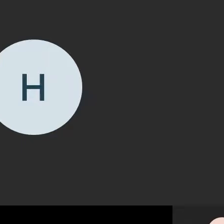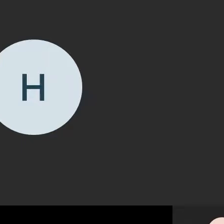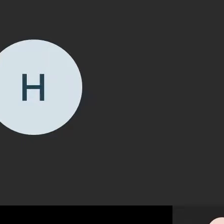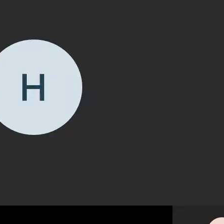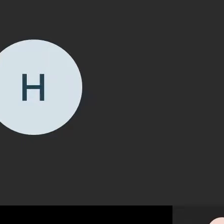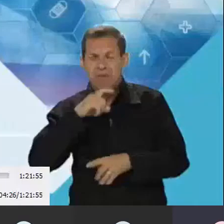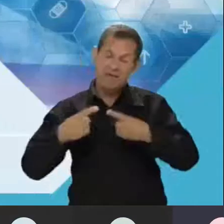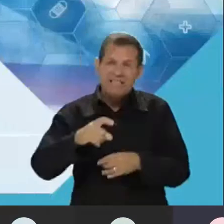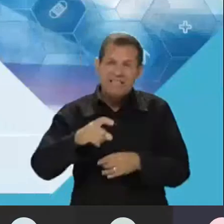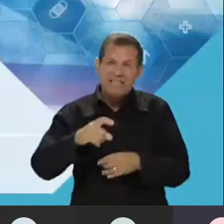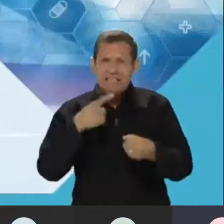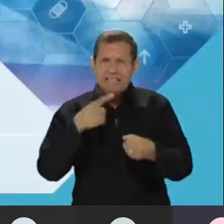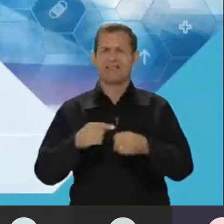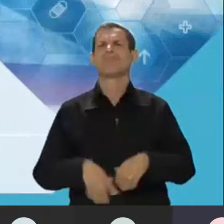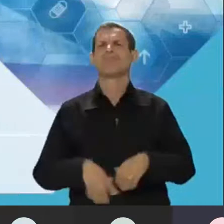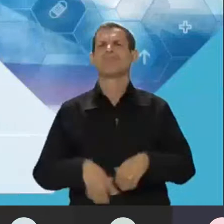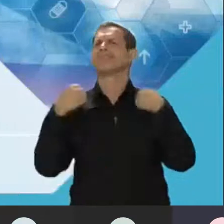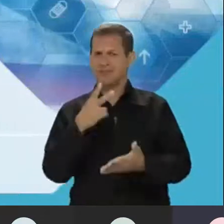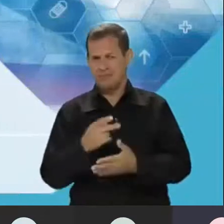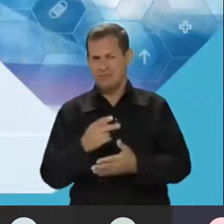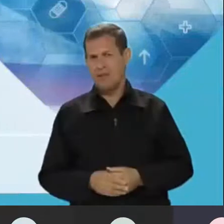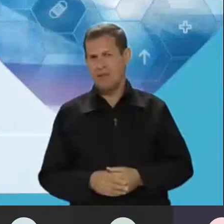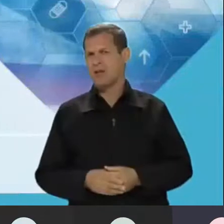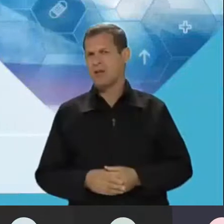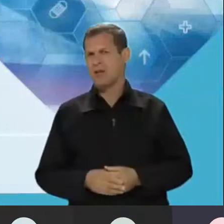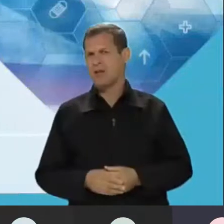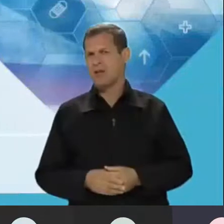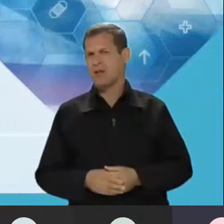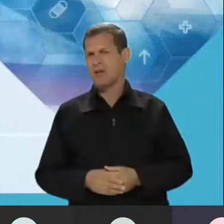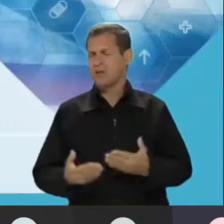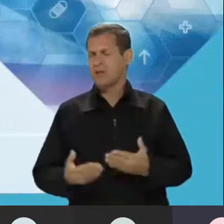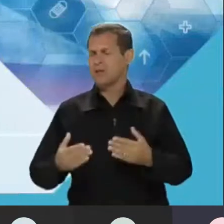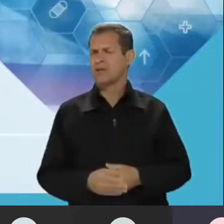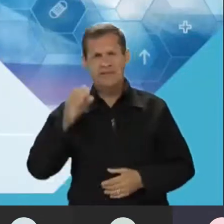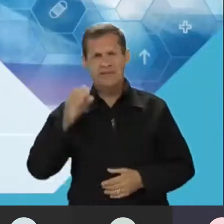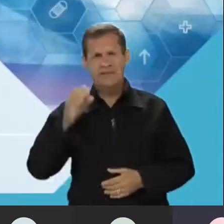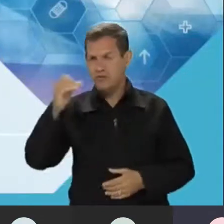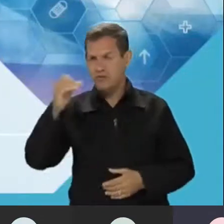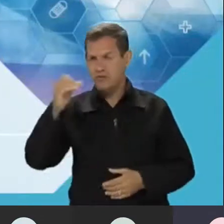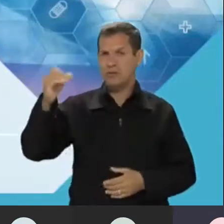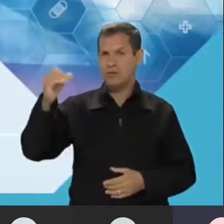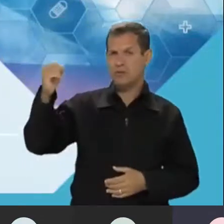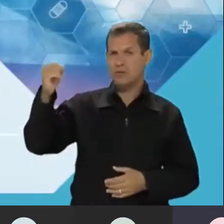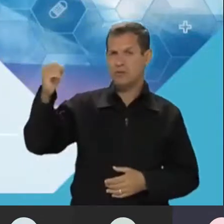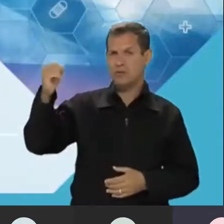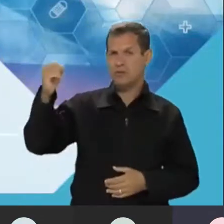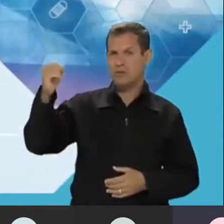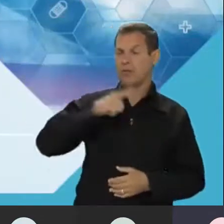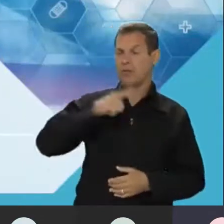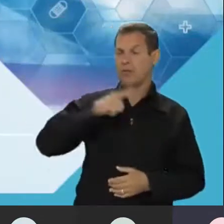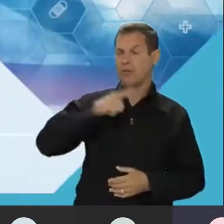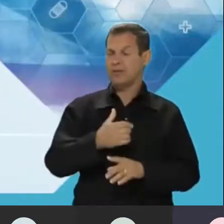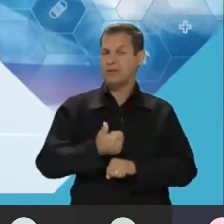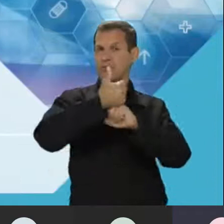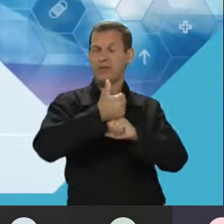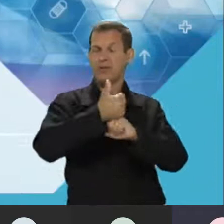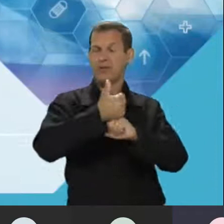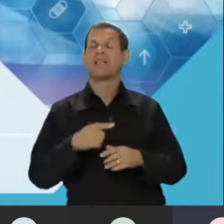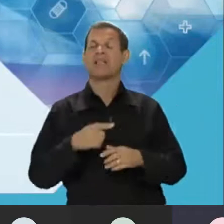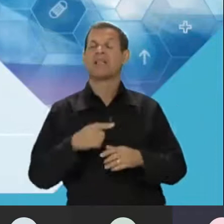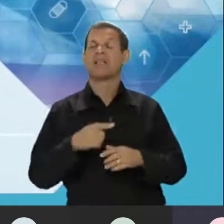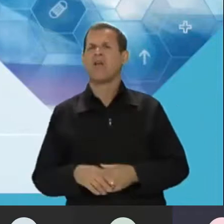que são frias, em cidades que necessitam desse aquecimento para trazer o conforto térmico. Então, a gente tem situação de